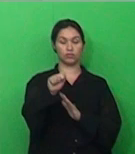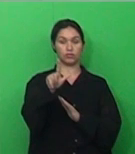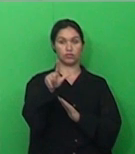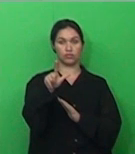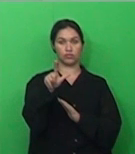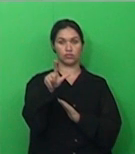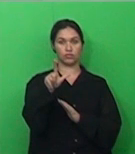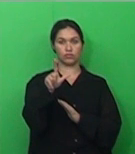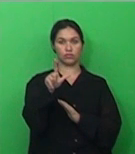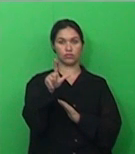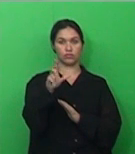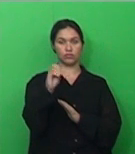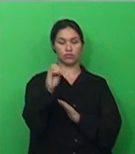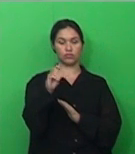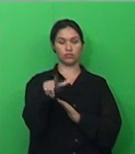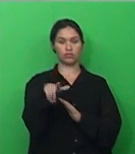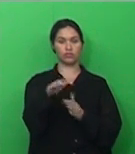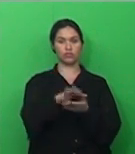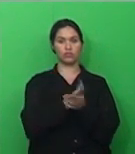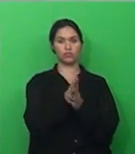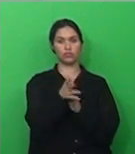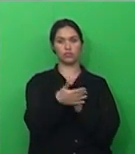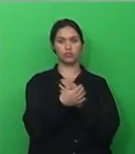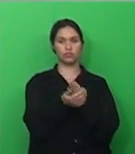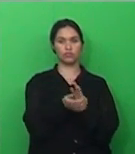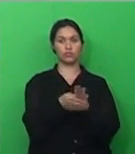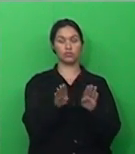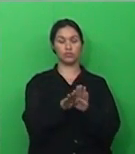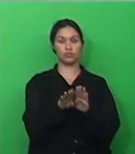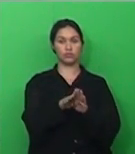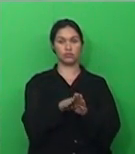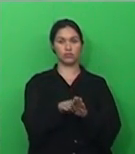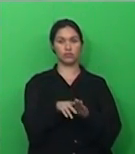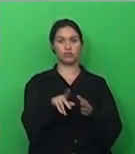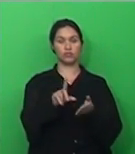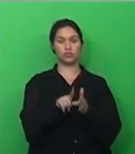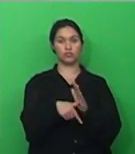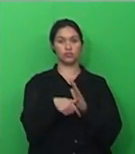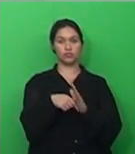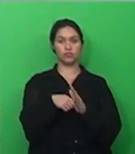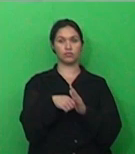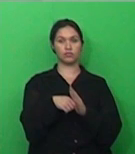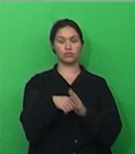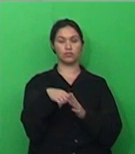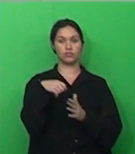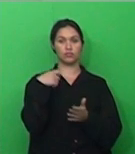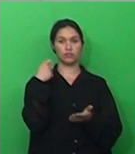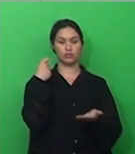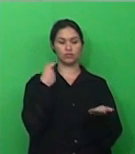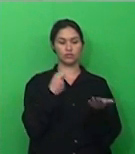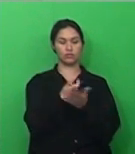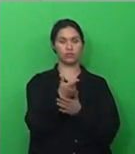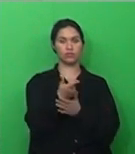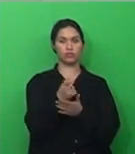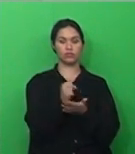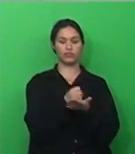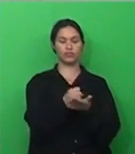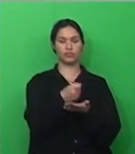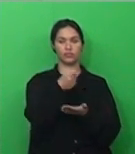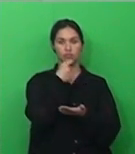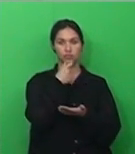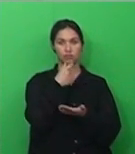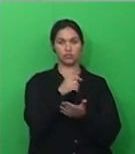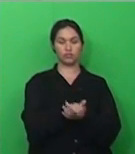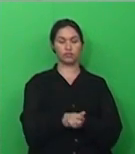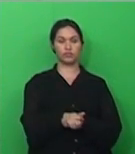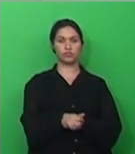que vêm depois dessas doenças. Gastos com medicamentos, falta escolar, os pais, que se a criança tem, geralmente mais alguém na família